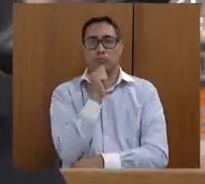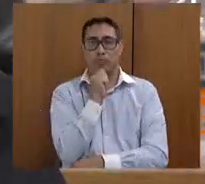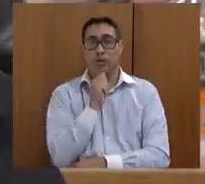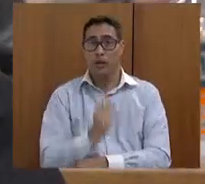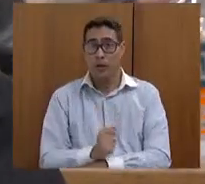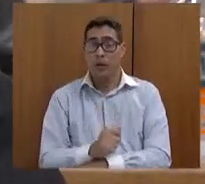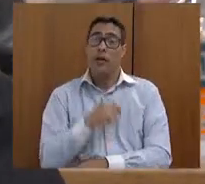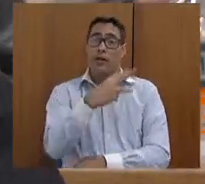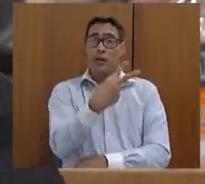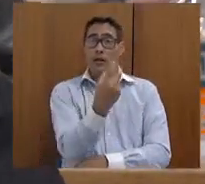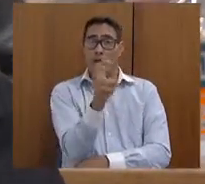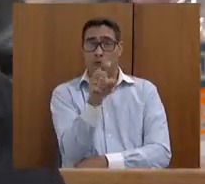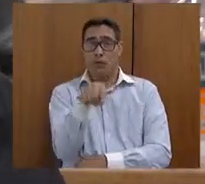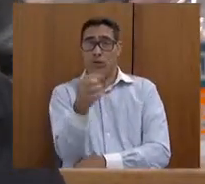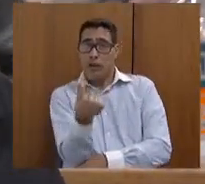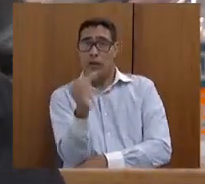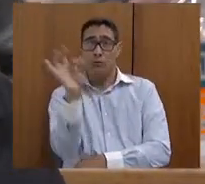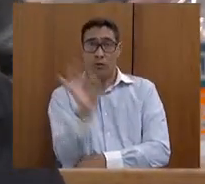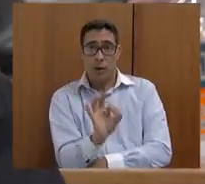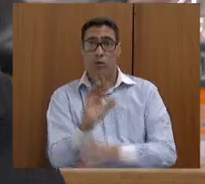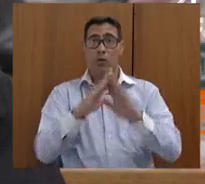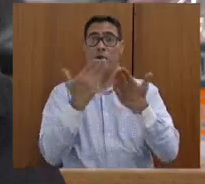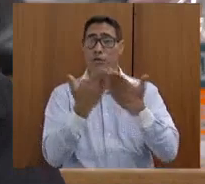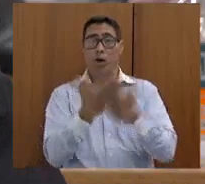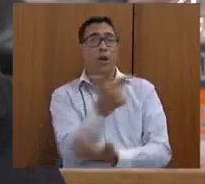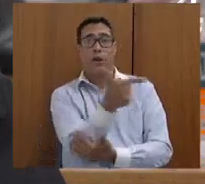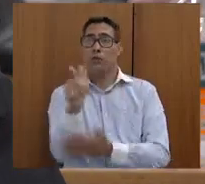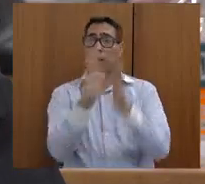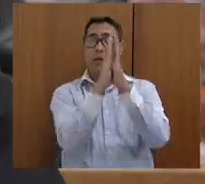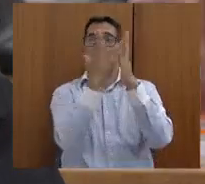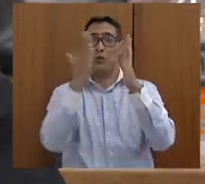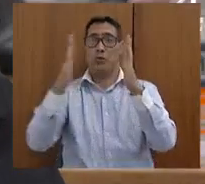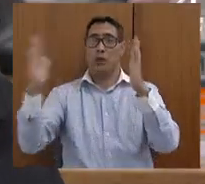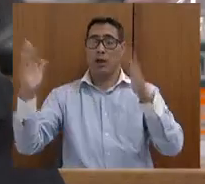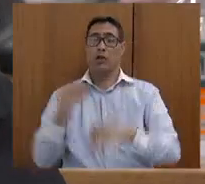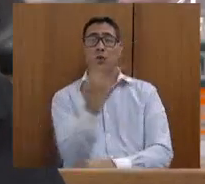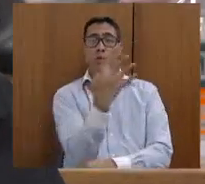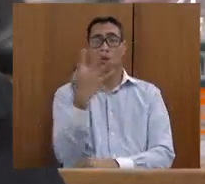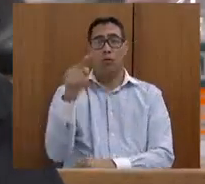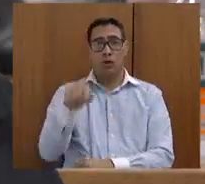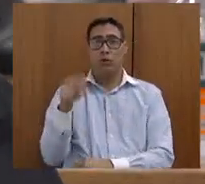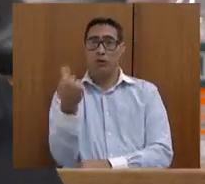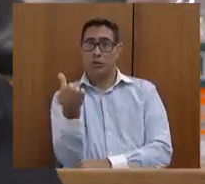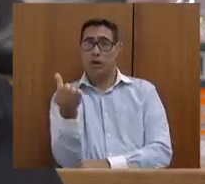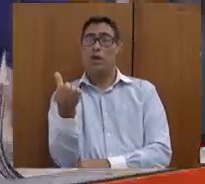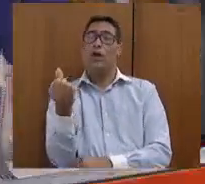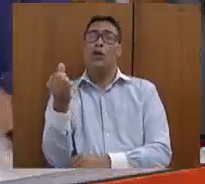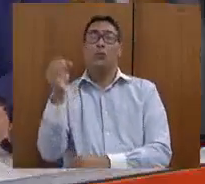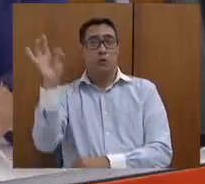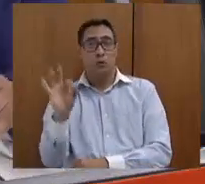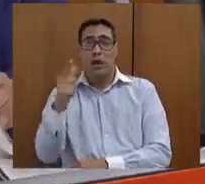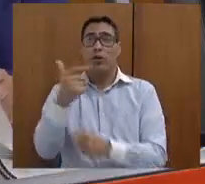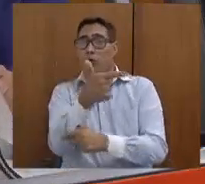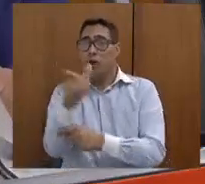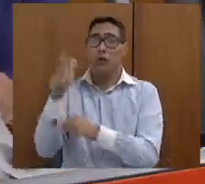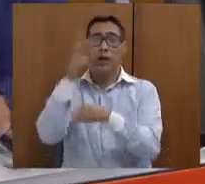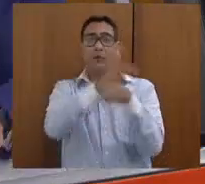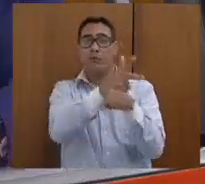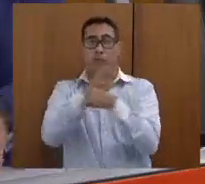35,3% das escolas não tinham bibliotecas 44,1% sem câmara de segurança